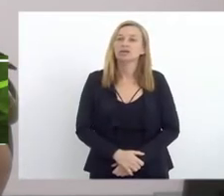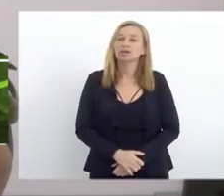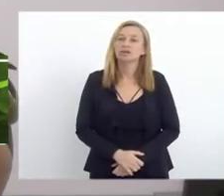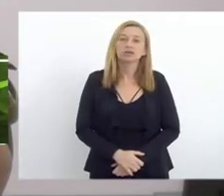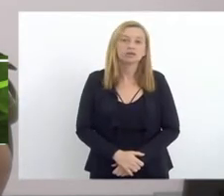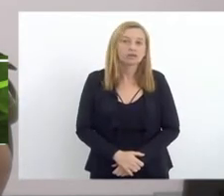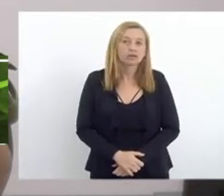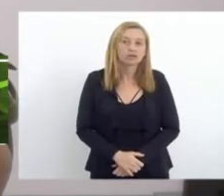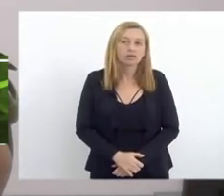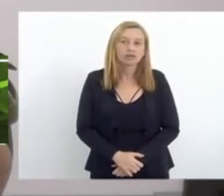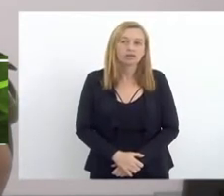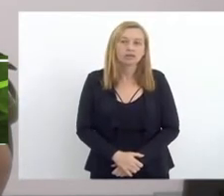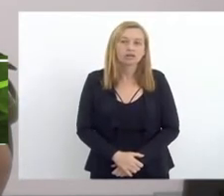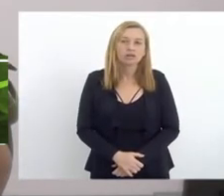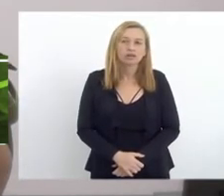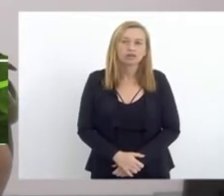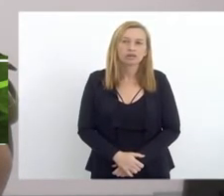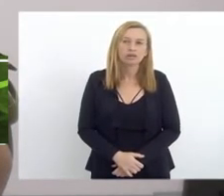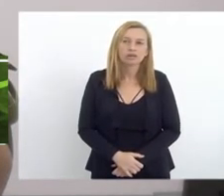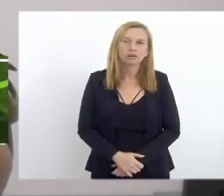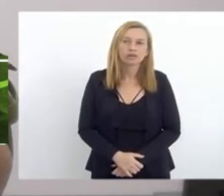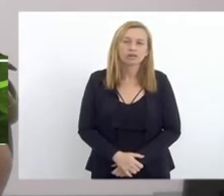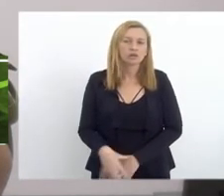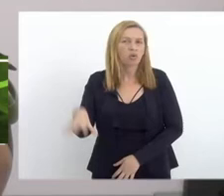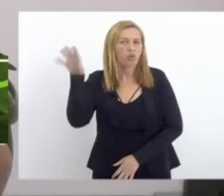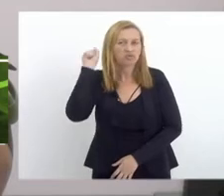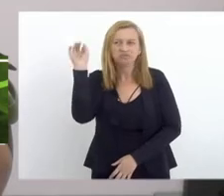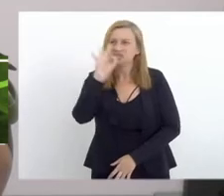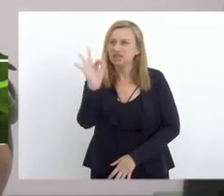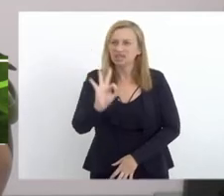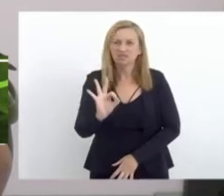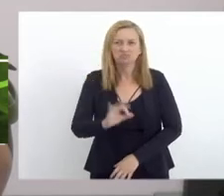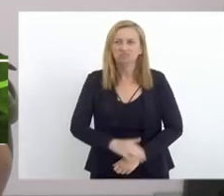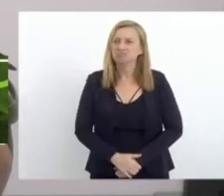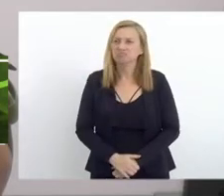Fazer pelo menos um, né? Ninguém ouviu nada.